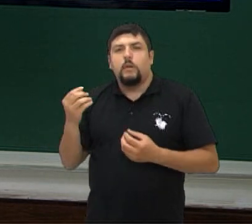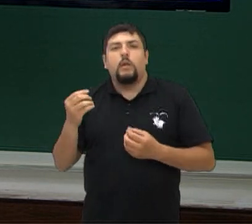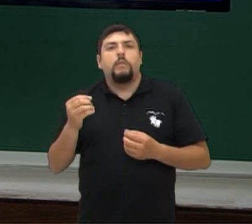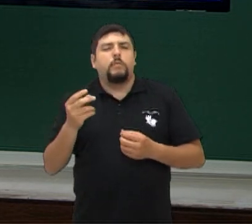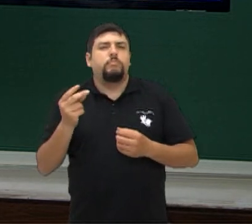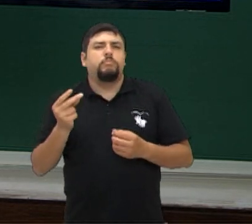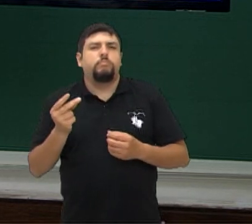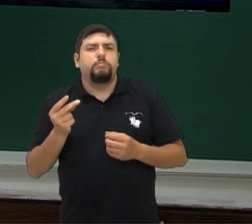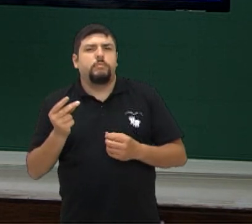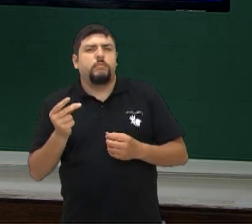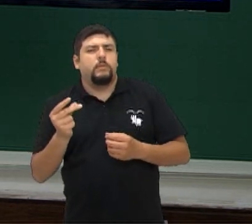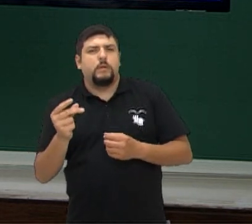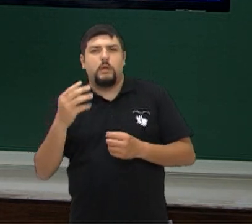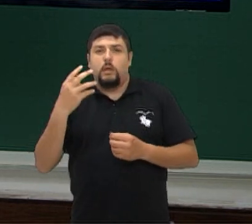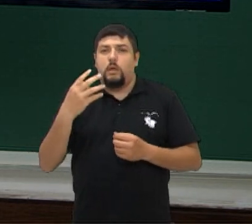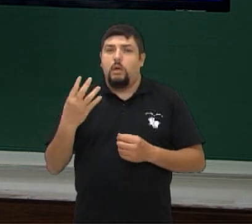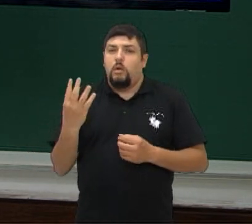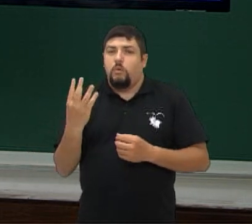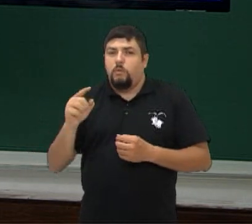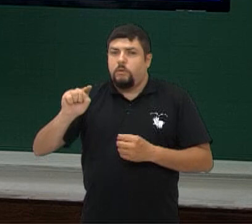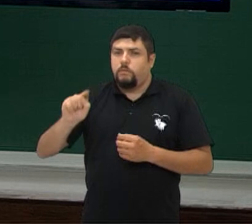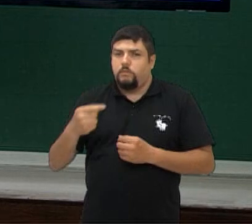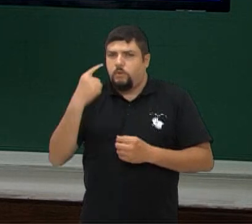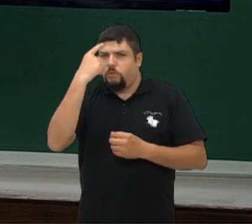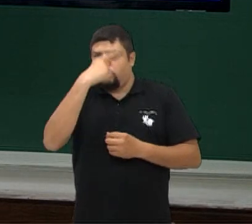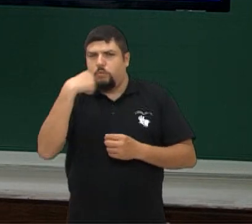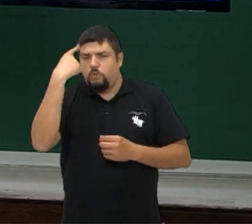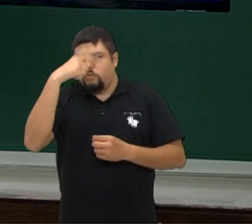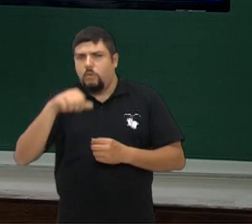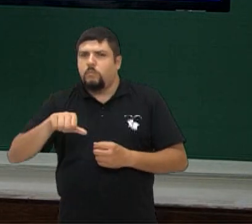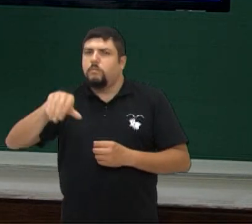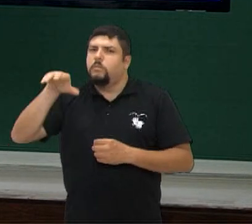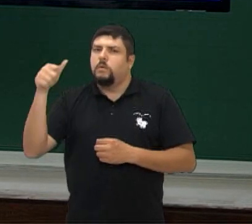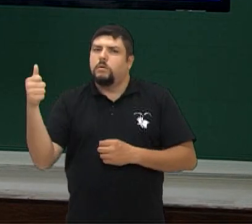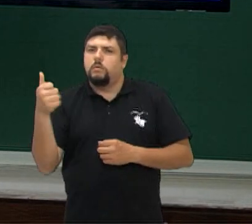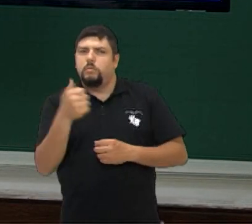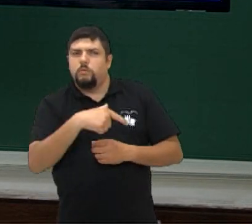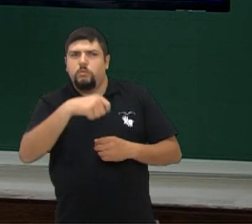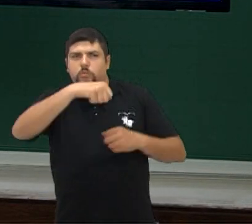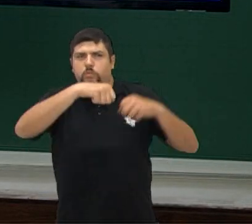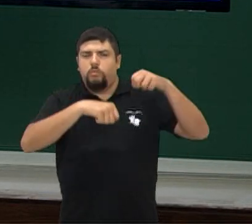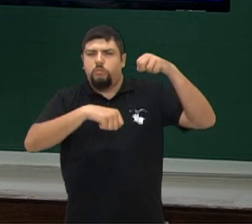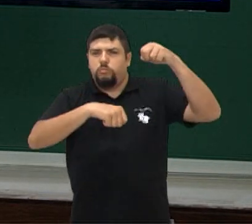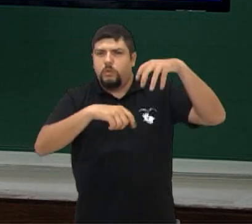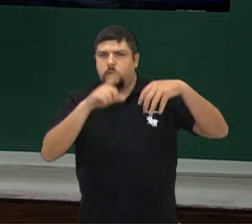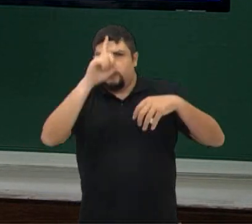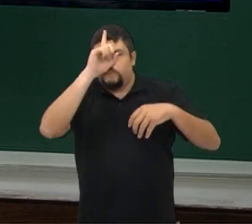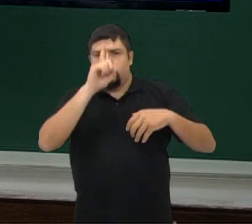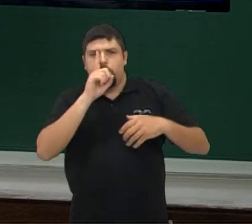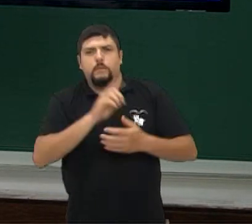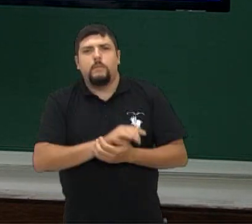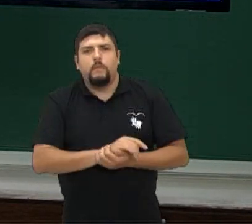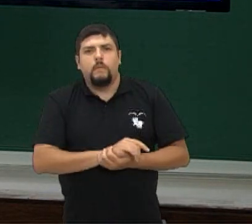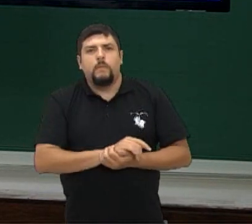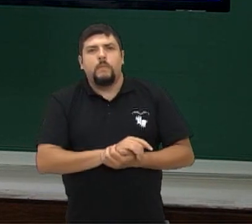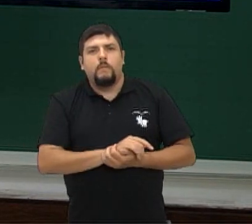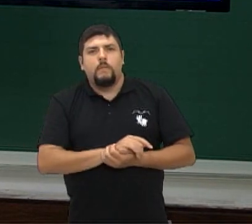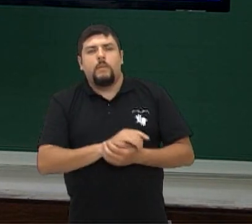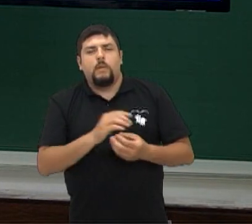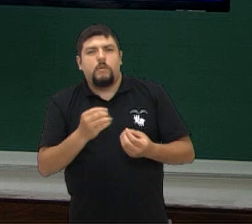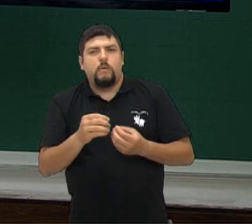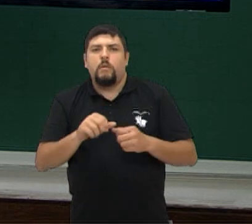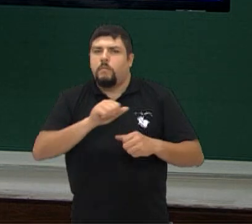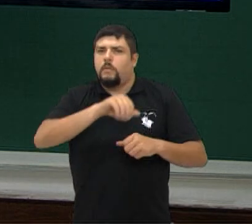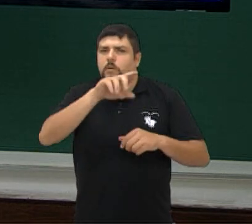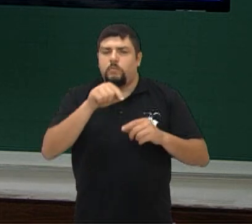duram até 4.000 horas, muito mais do que as incandescentes, nesse processo de equilíbrio, onde o tungstênio sai do filamento e volta